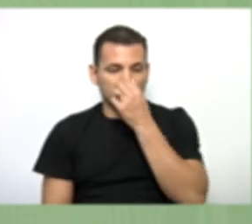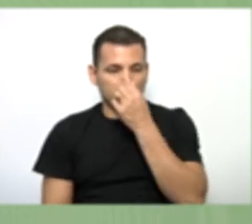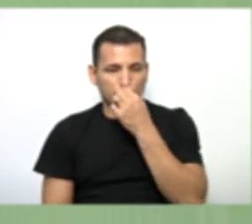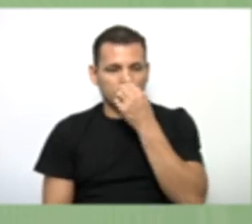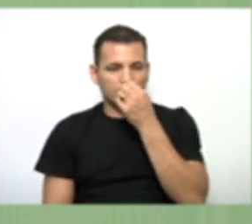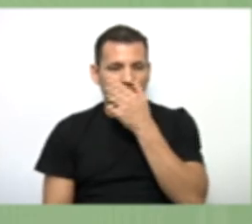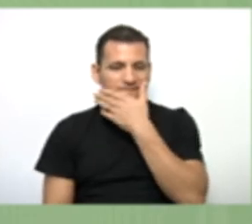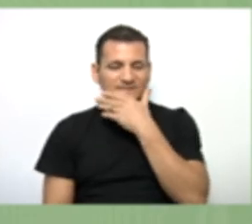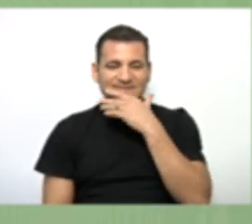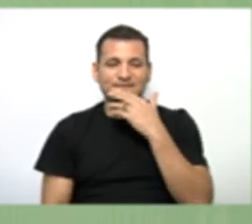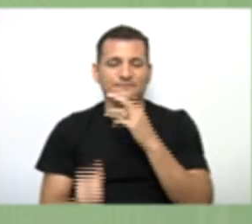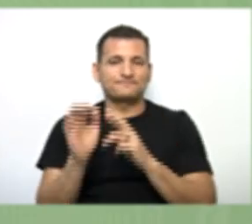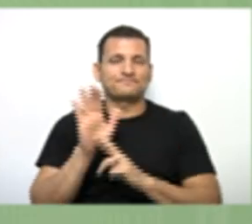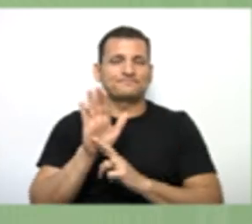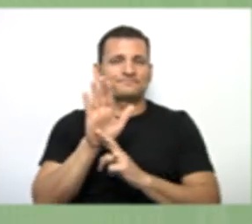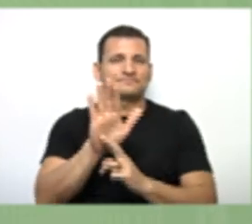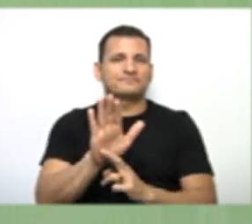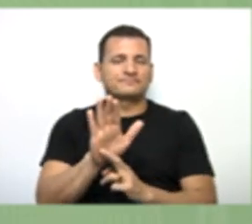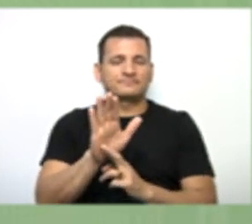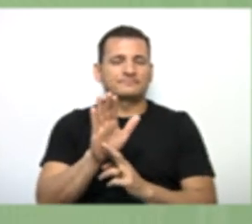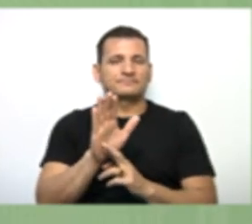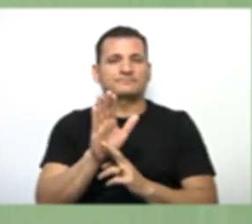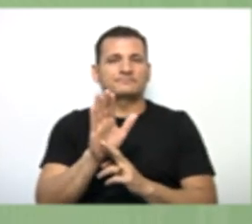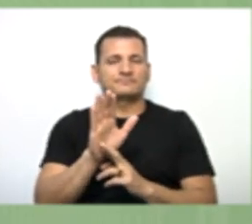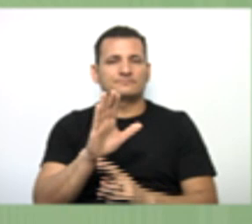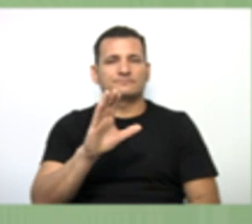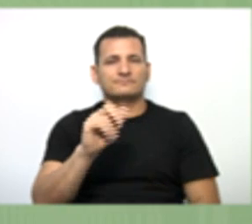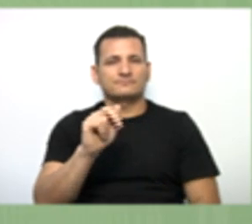Bem, gente, representação de caracteres.